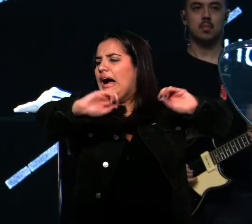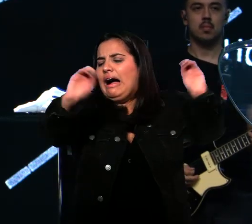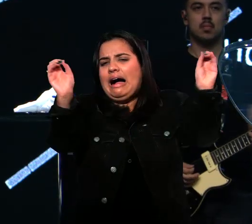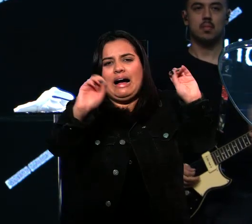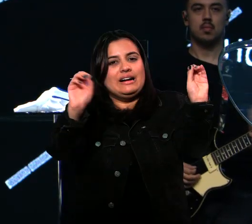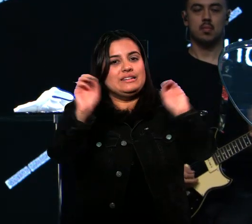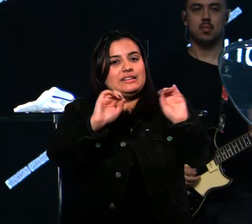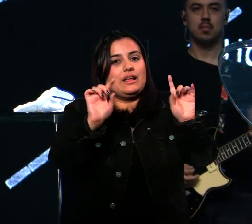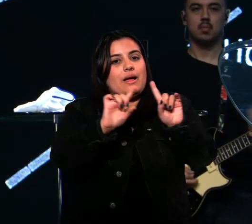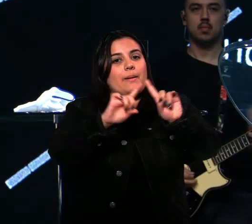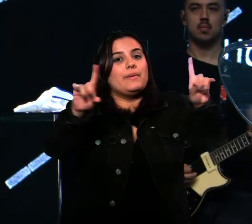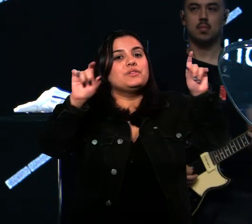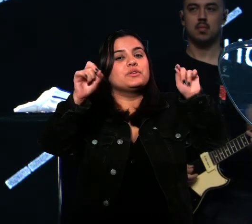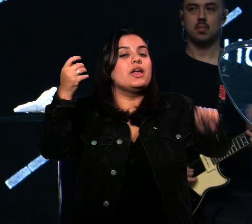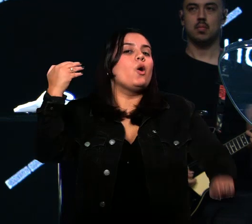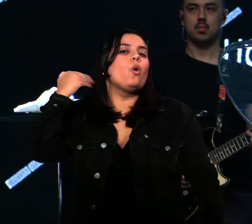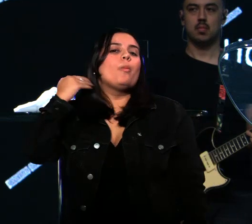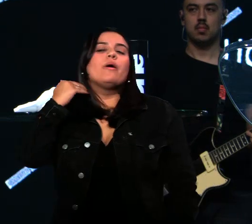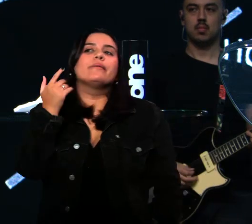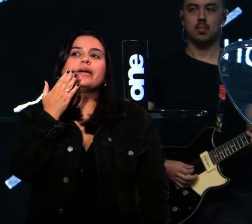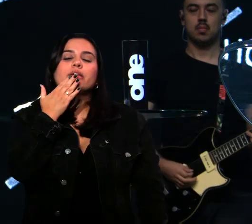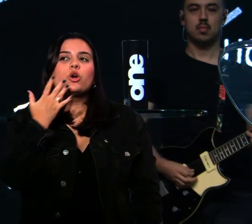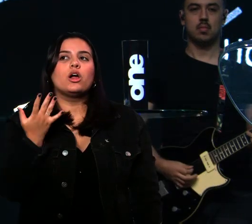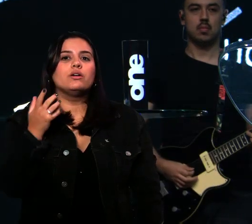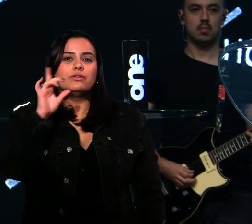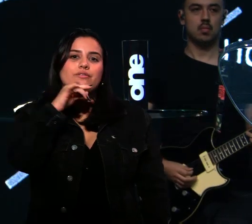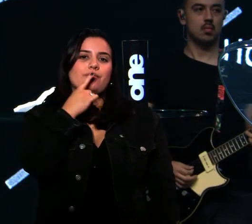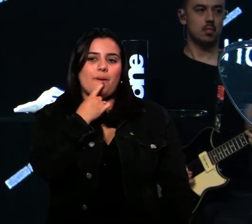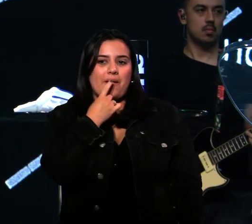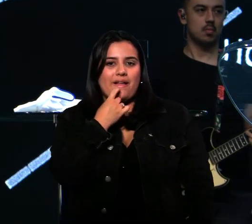Só que a marca do banco era que cor, gente? Vermelha.